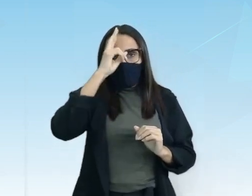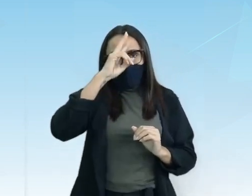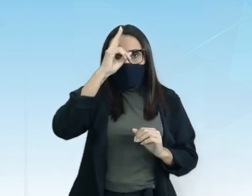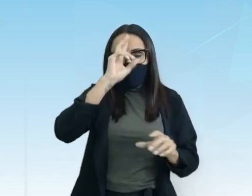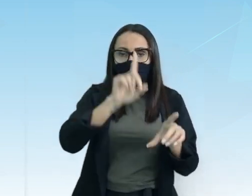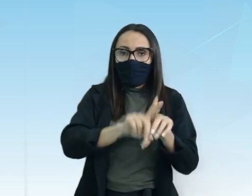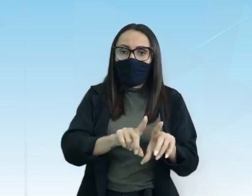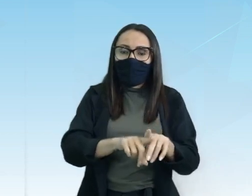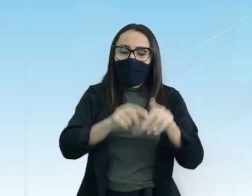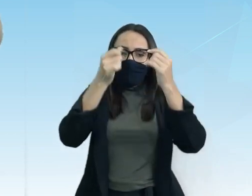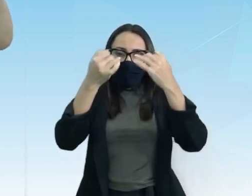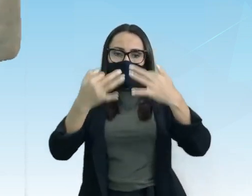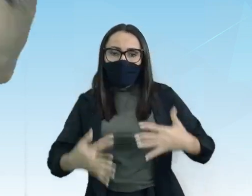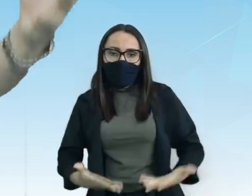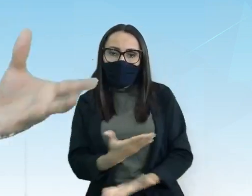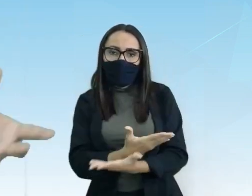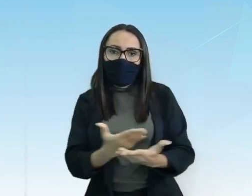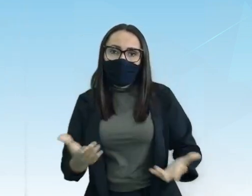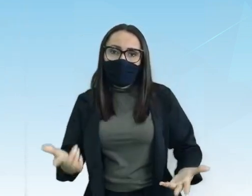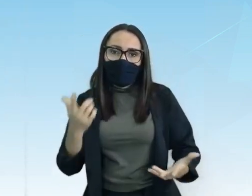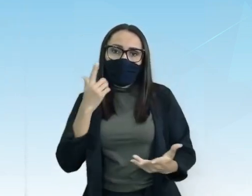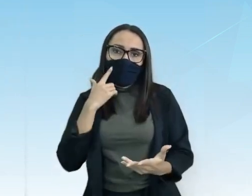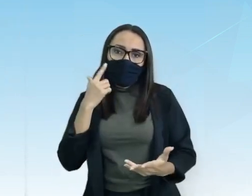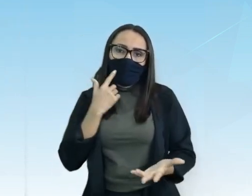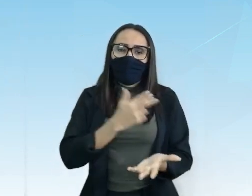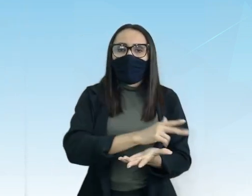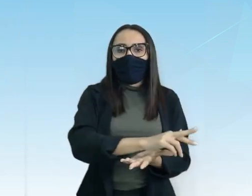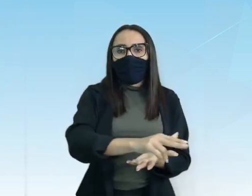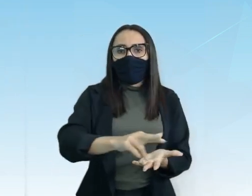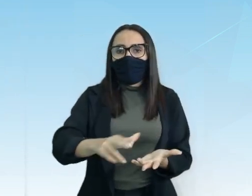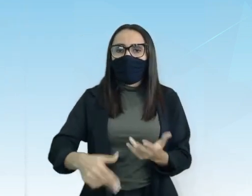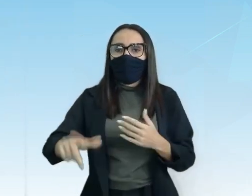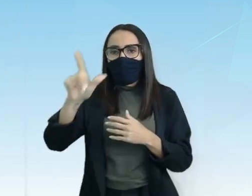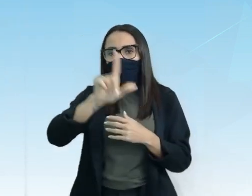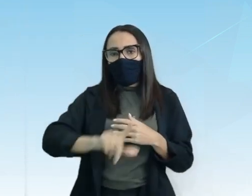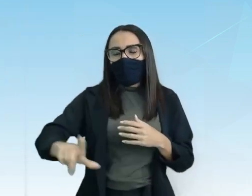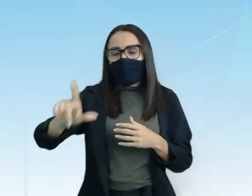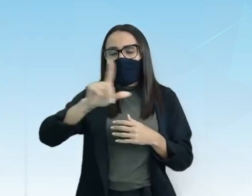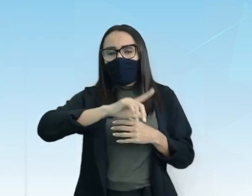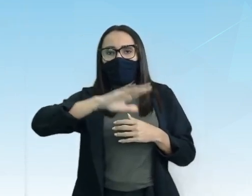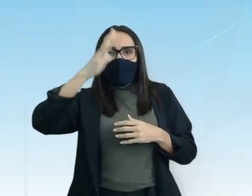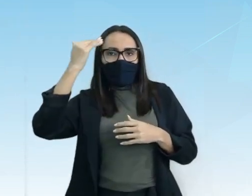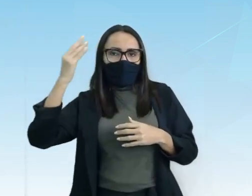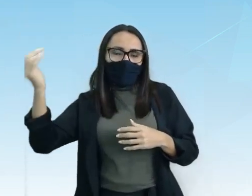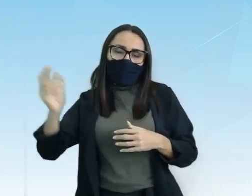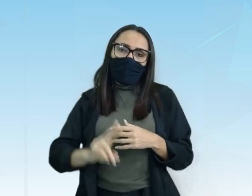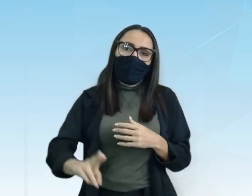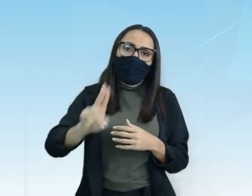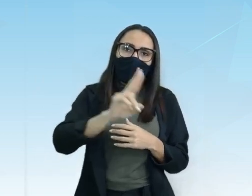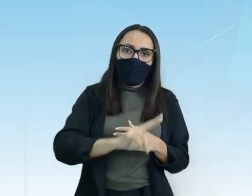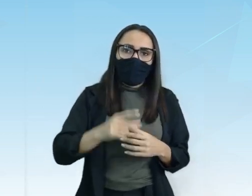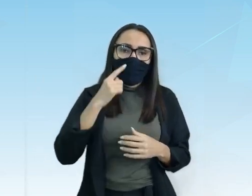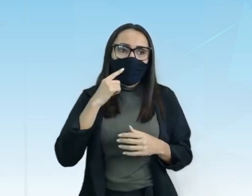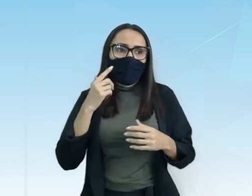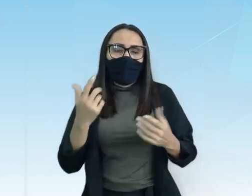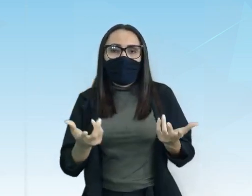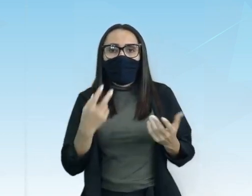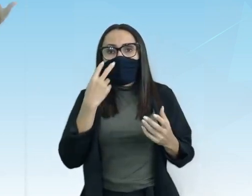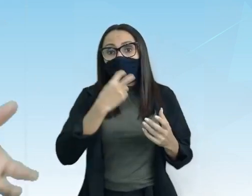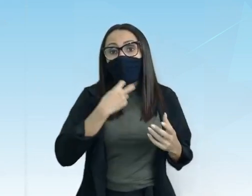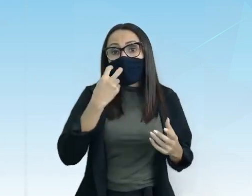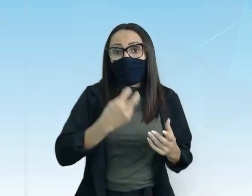falei a vocês que há muitas composições literárias artísticas em que utilizam a oralidade